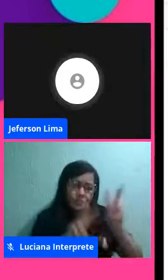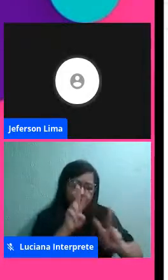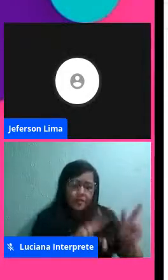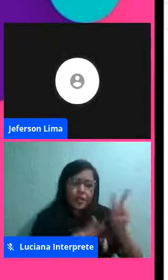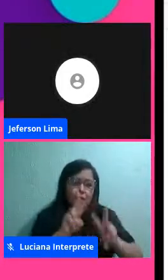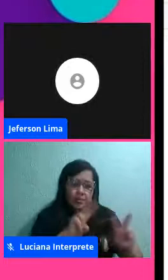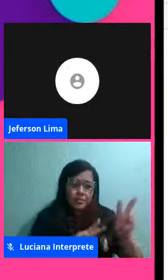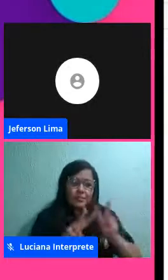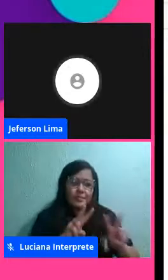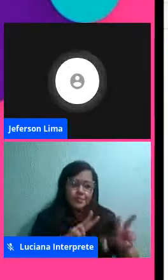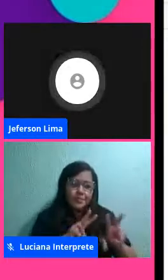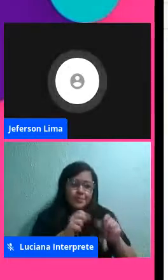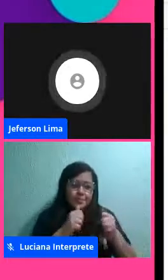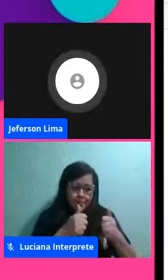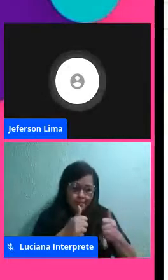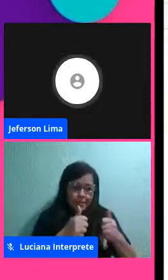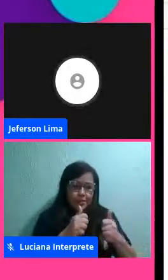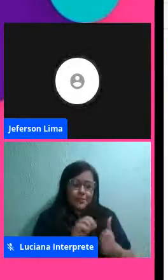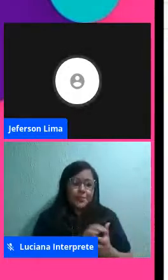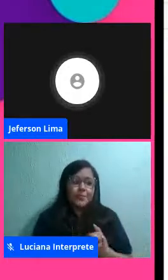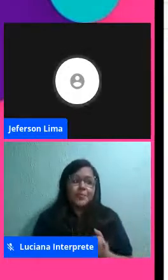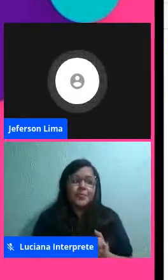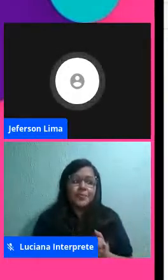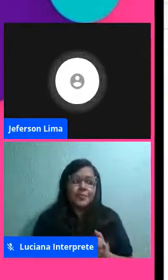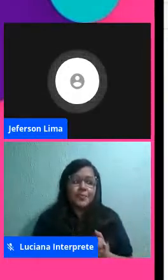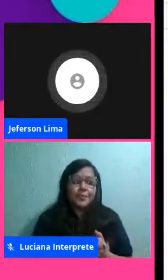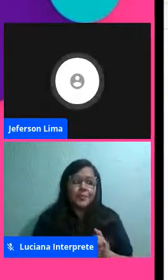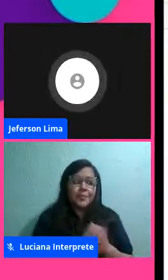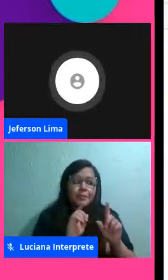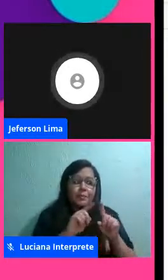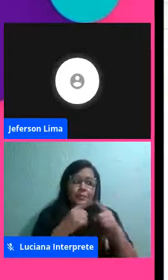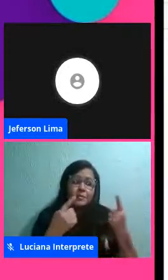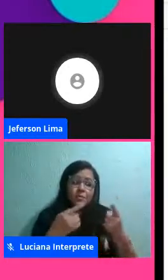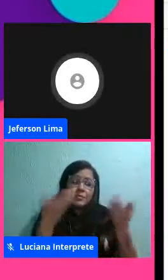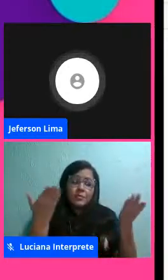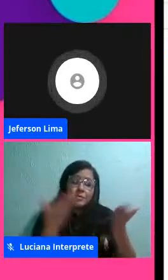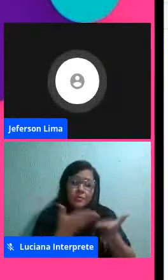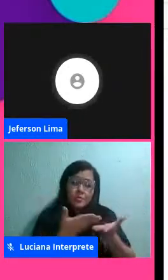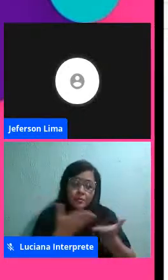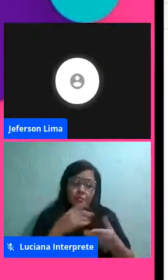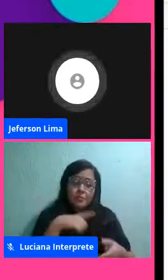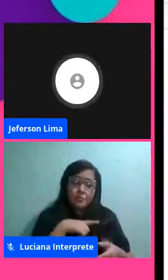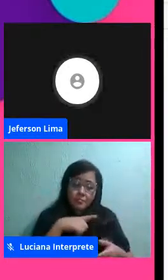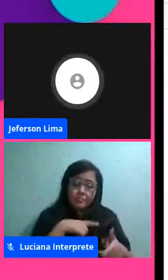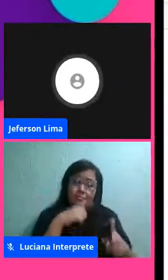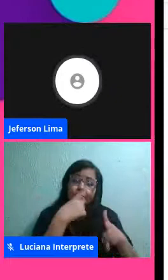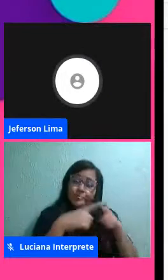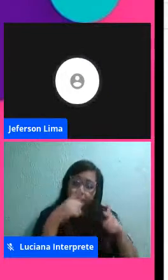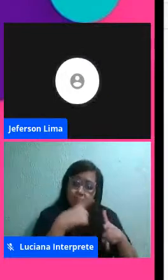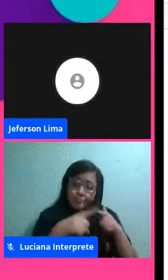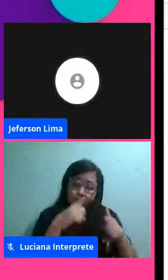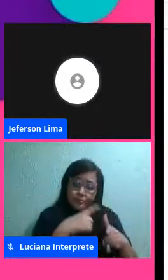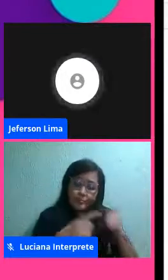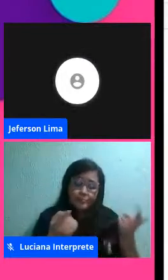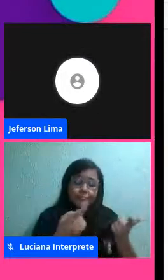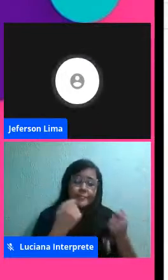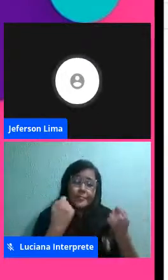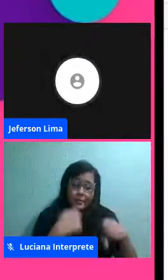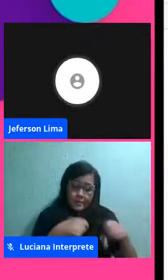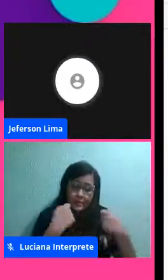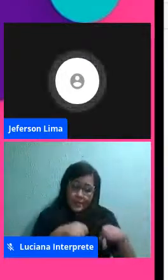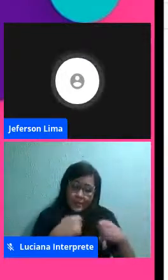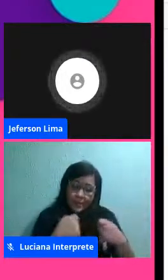Tranquilo? Só que aí tem aquele nosso desafio agora aqui próprio, né? Que a gente quer realmente fazer uma coisa um pouco mais complexa. A gente